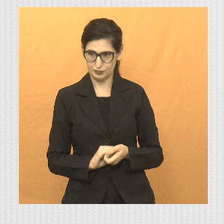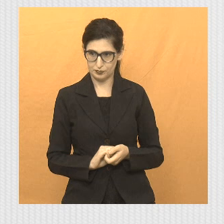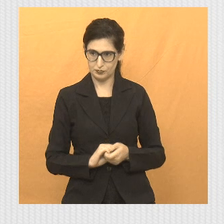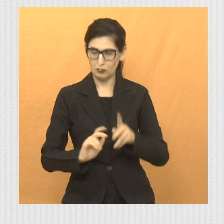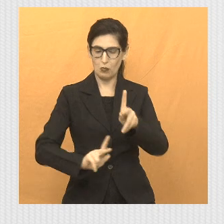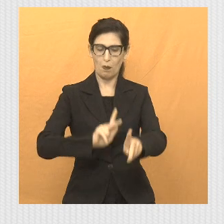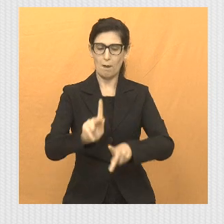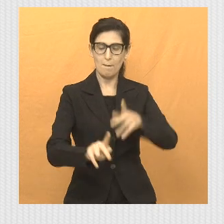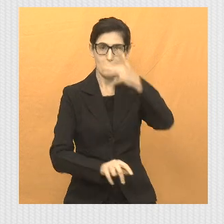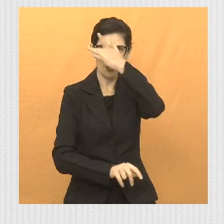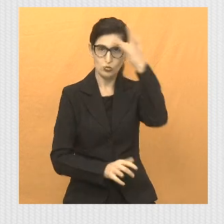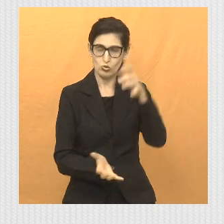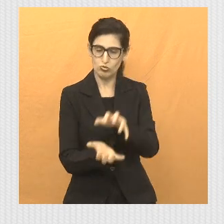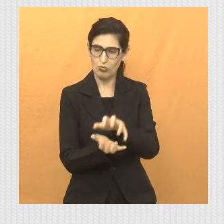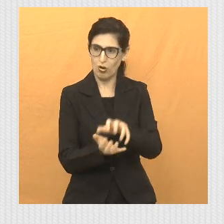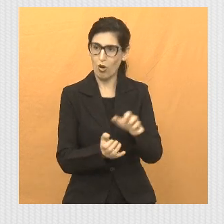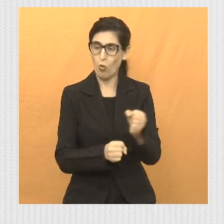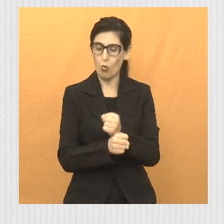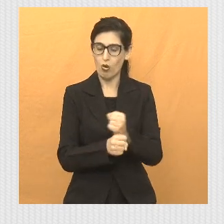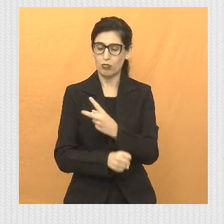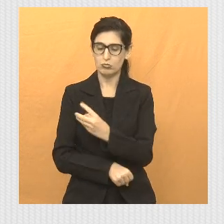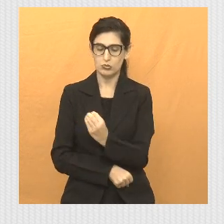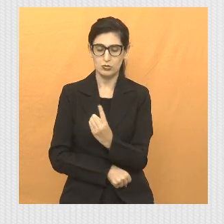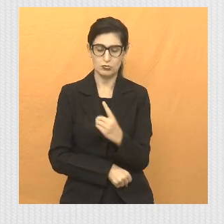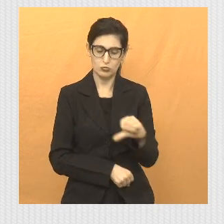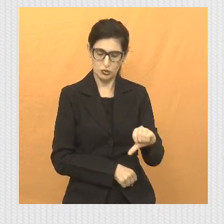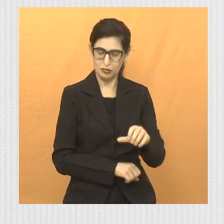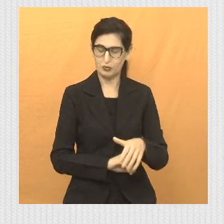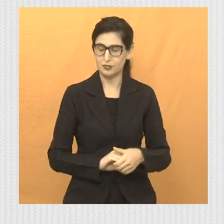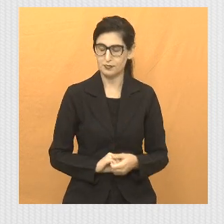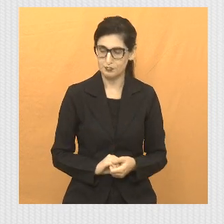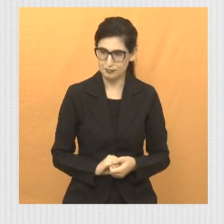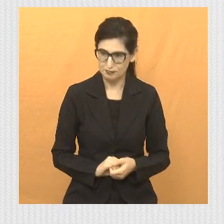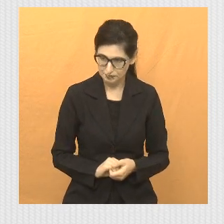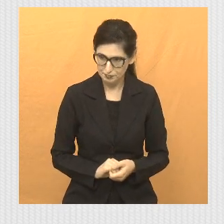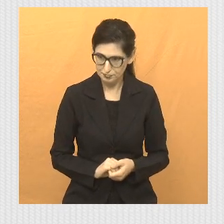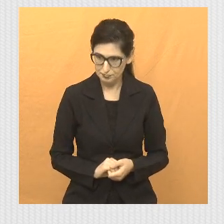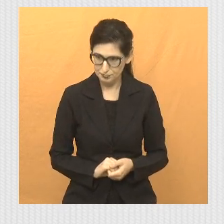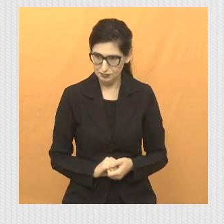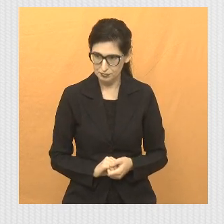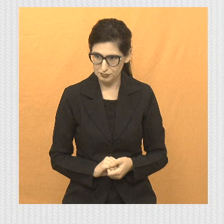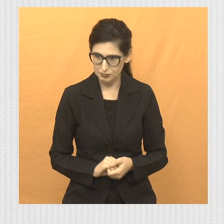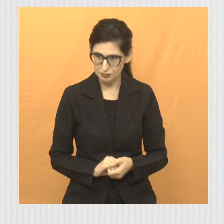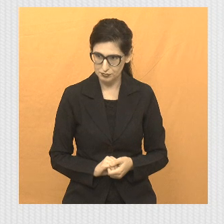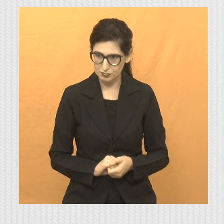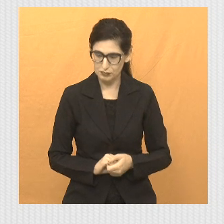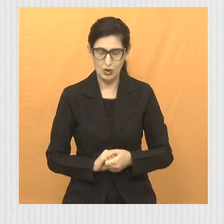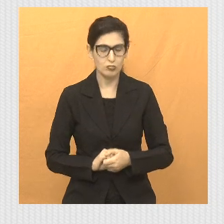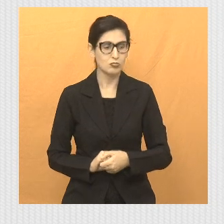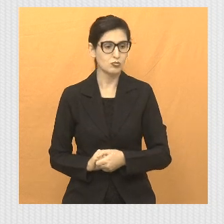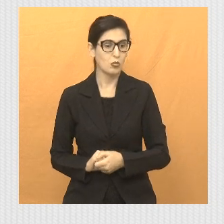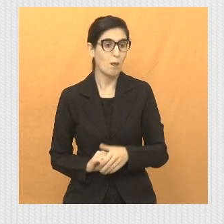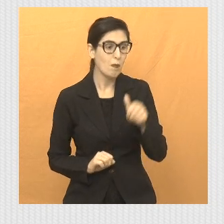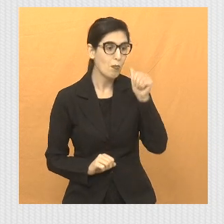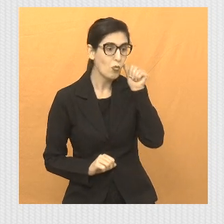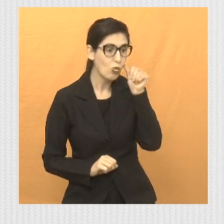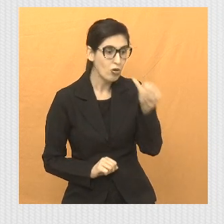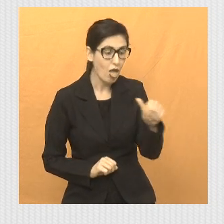População de Jacareí no ano de 2019. Temos uma predominância do sexo feminino,